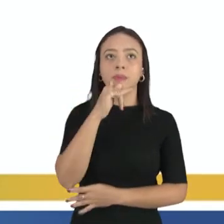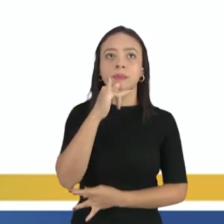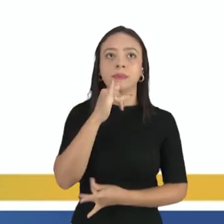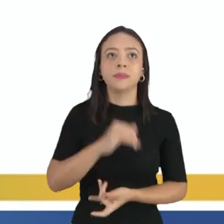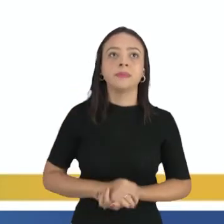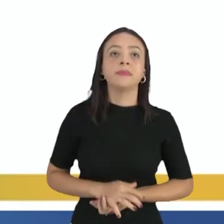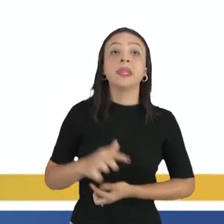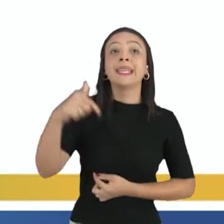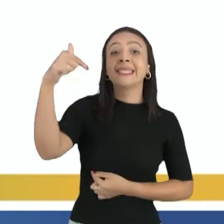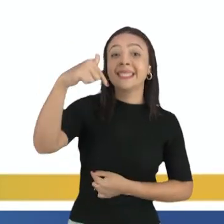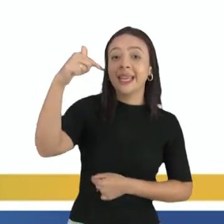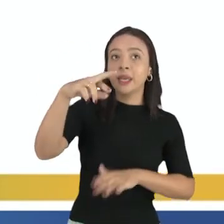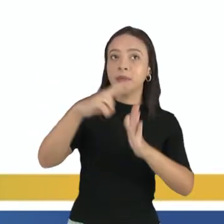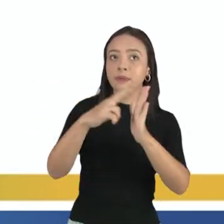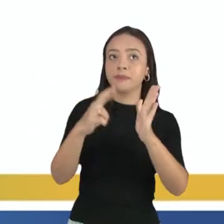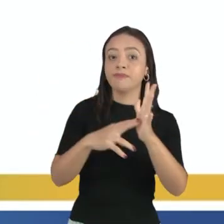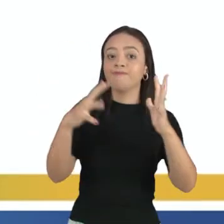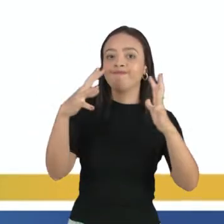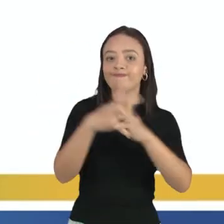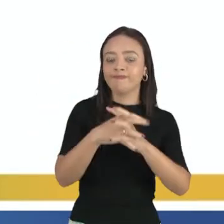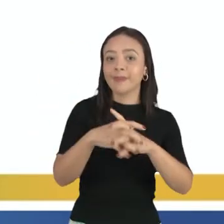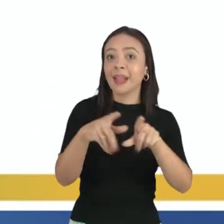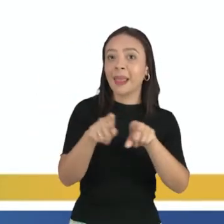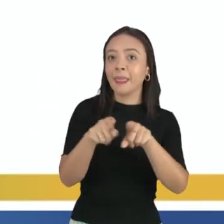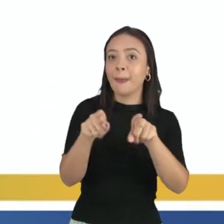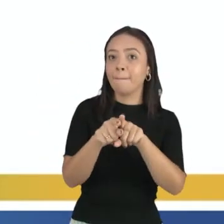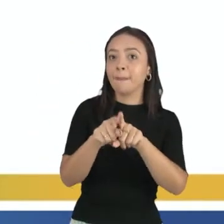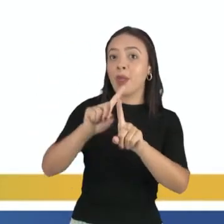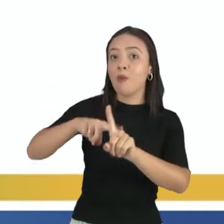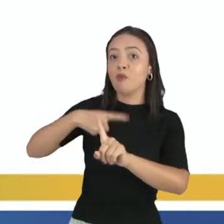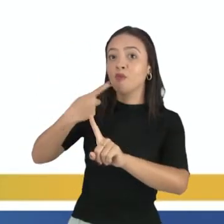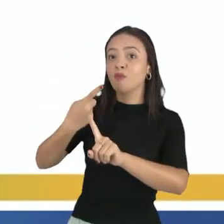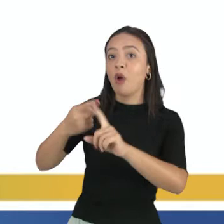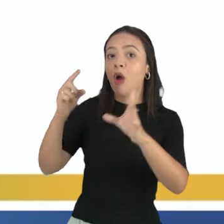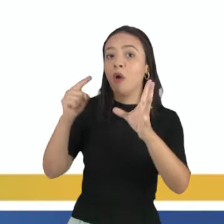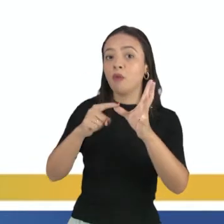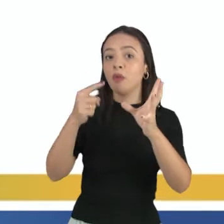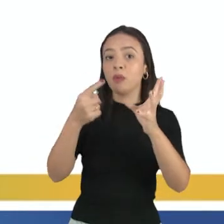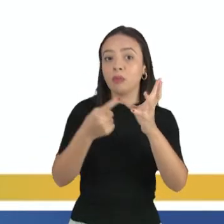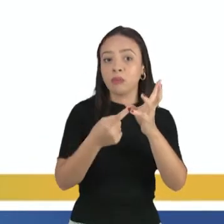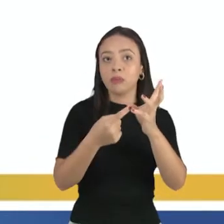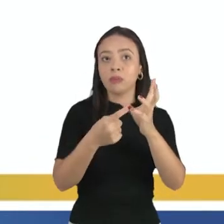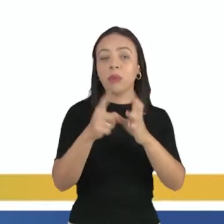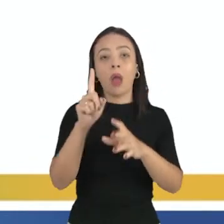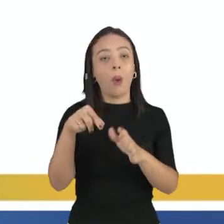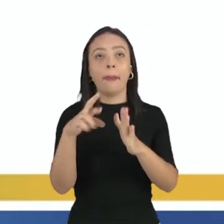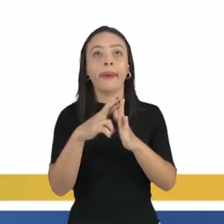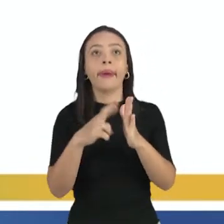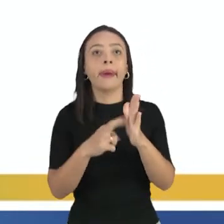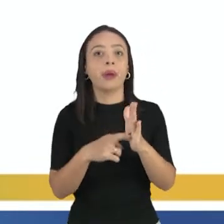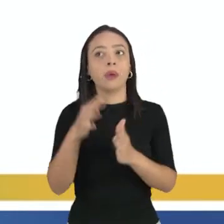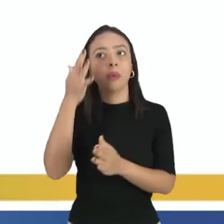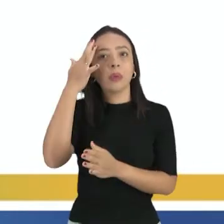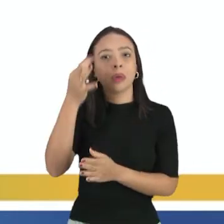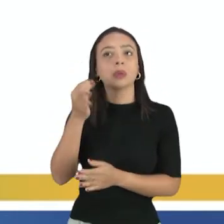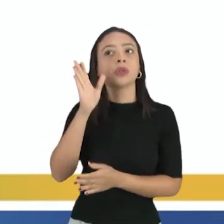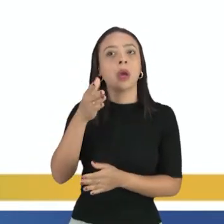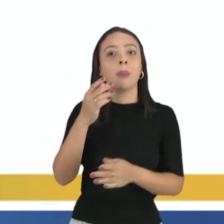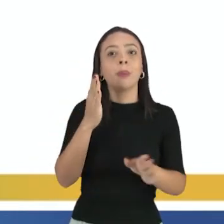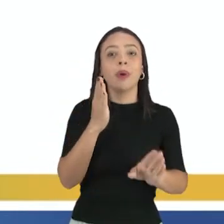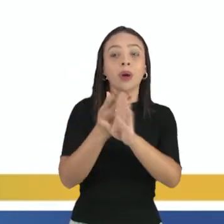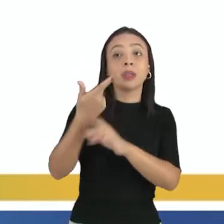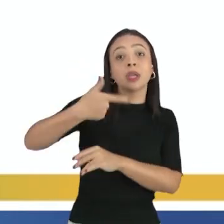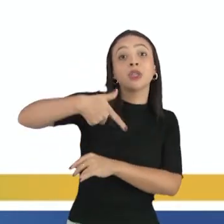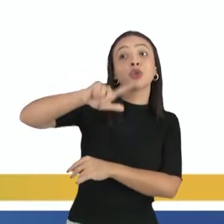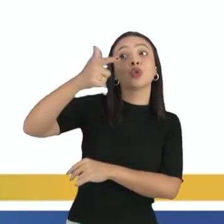Sétima, consoante com vogal. Essa regra fica quase subentendido pelas outras regras,